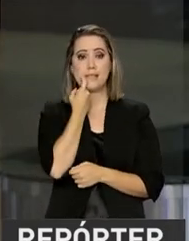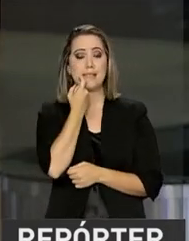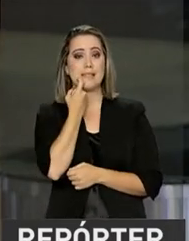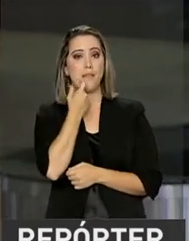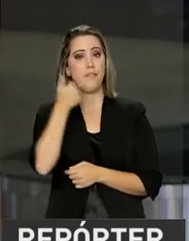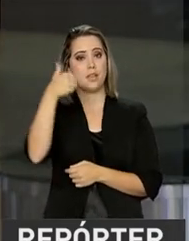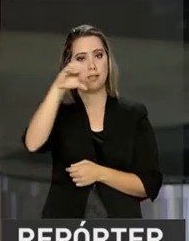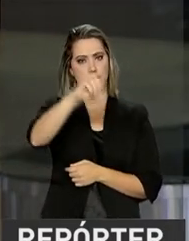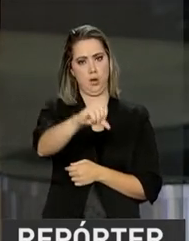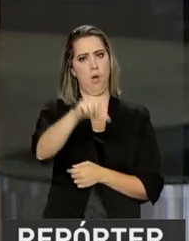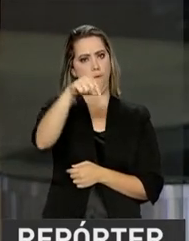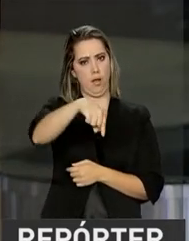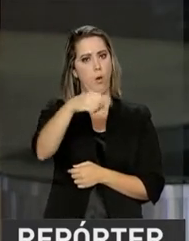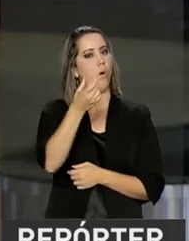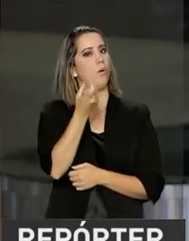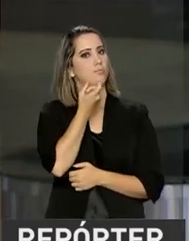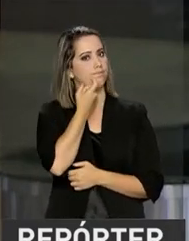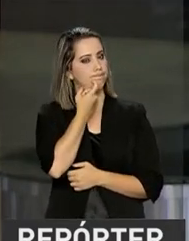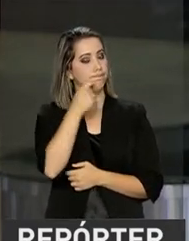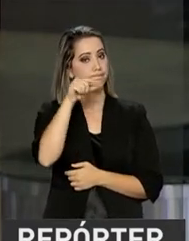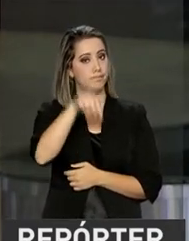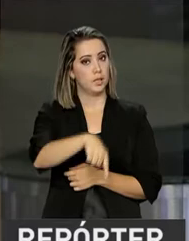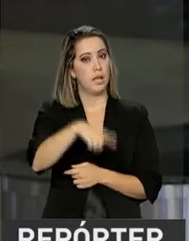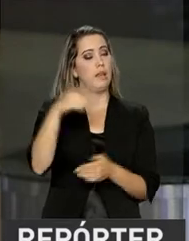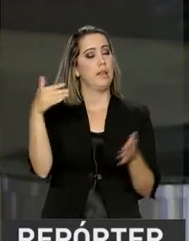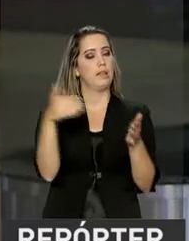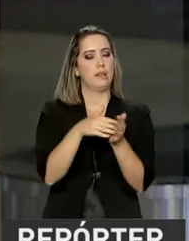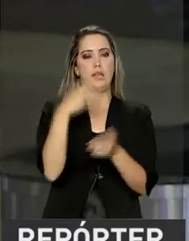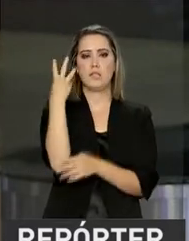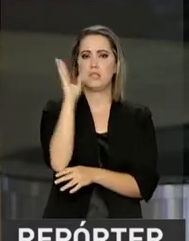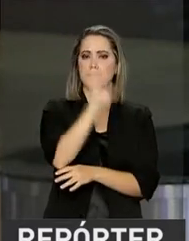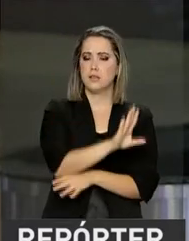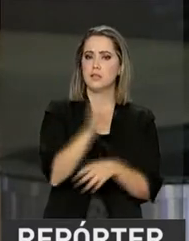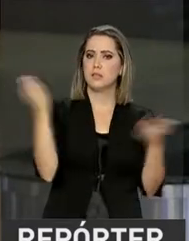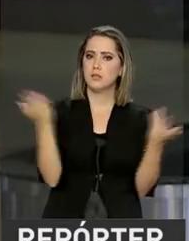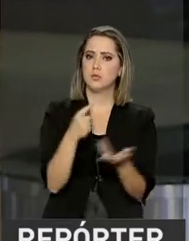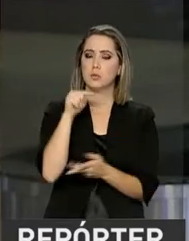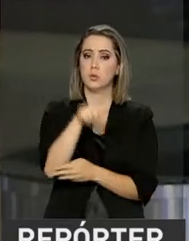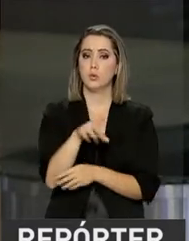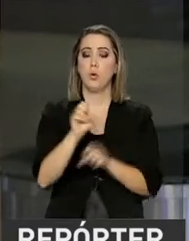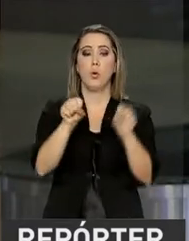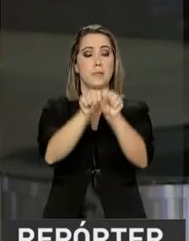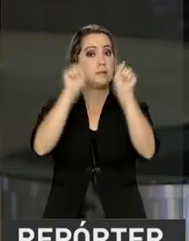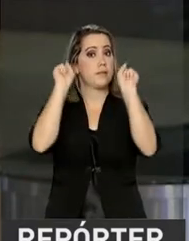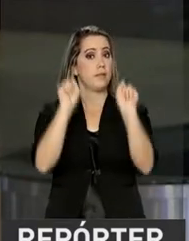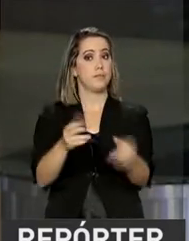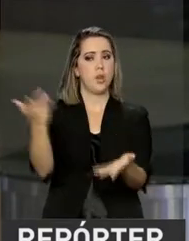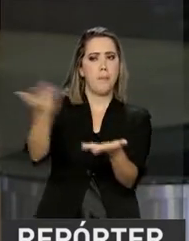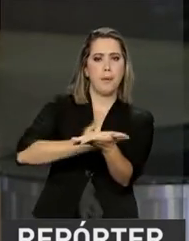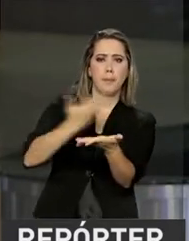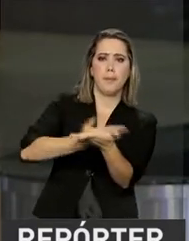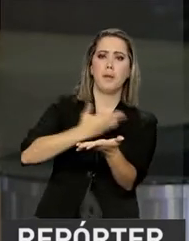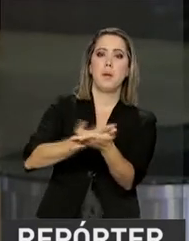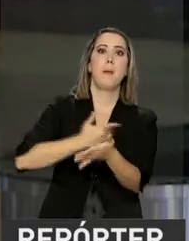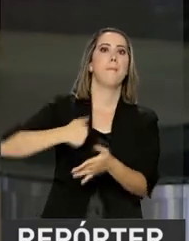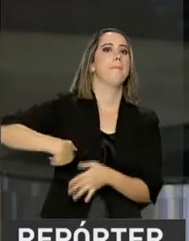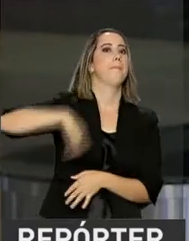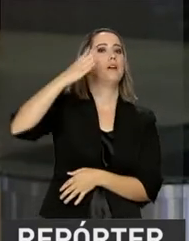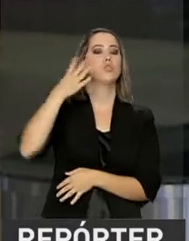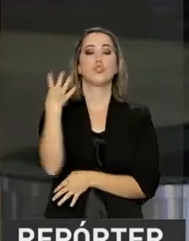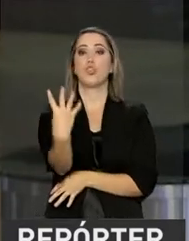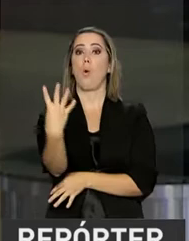dia 19. Segundo o INEP, até às 3 horas da tarde de hoje, o sistema já havia recebido quase 4 milhões